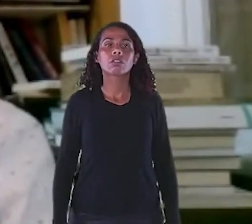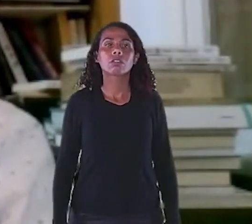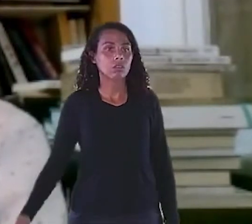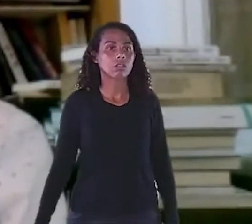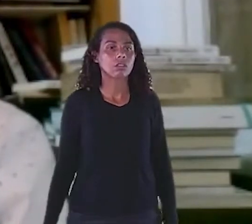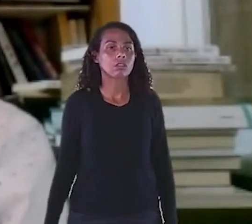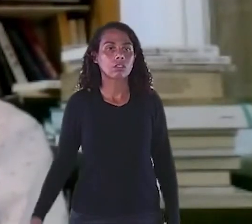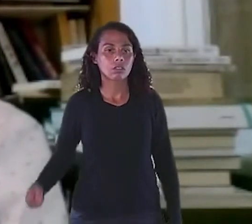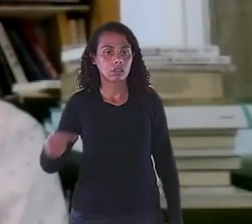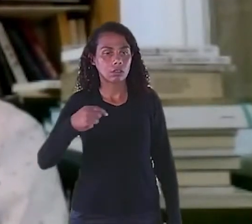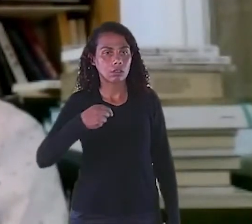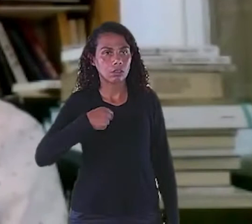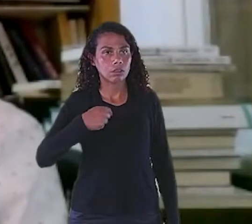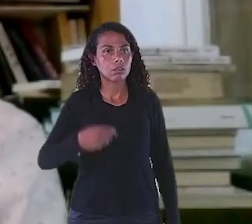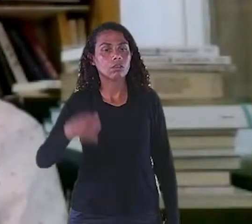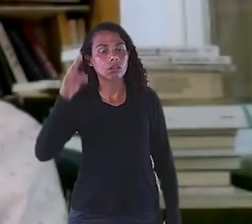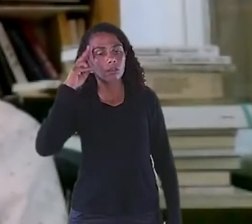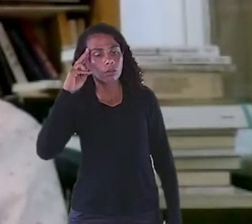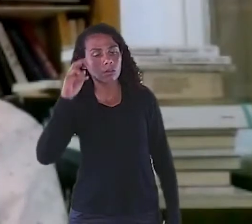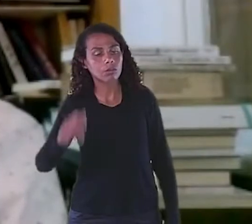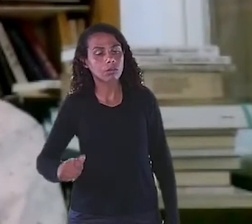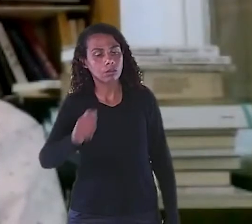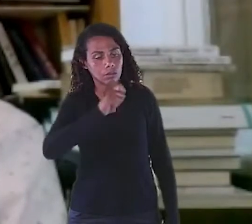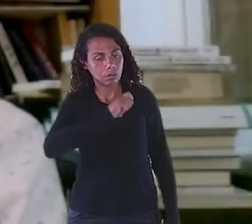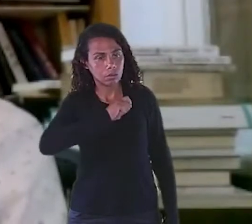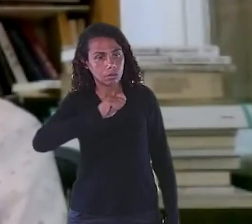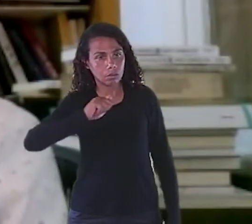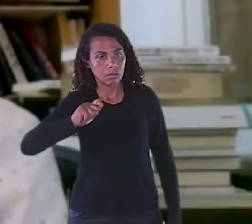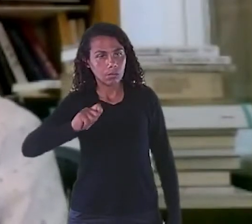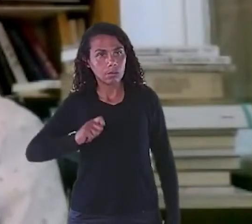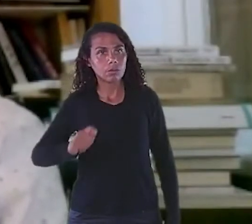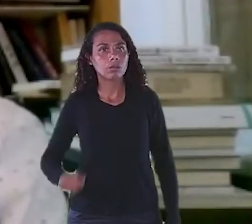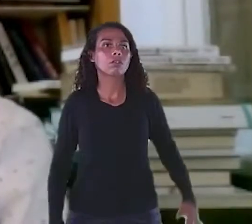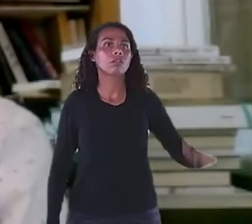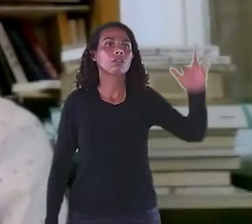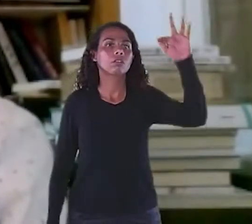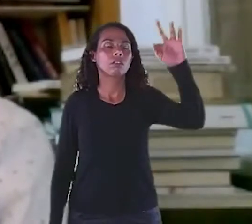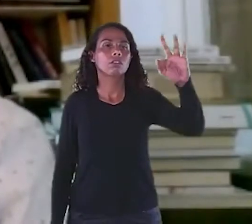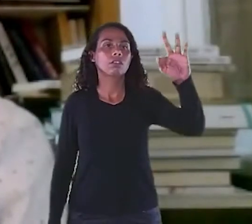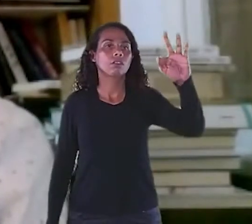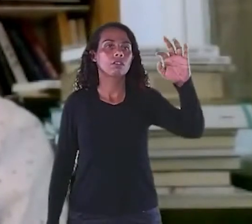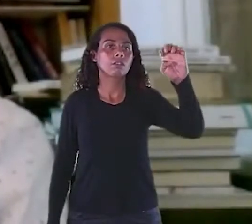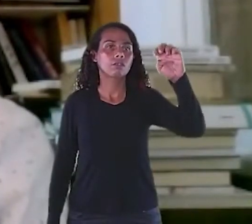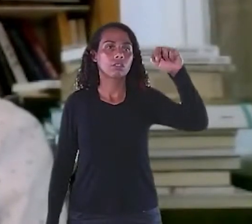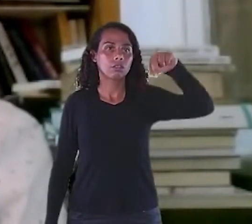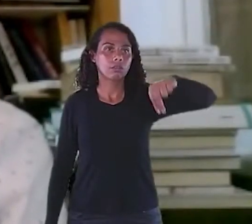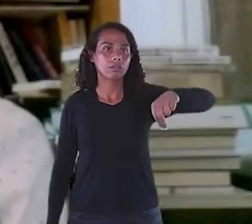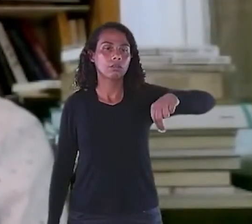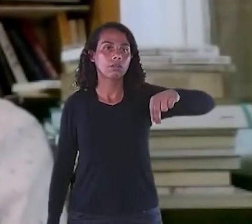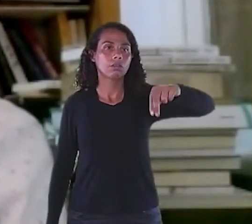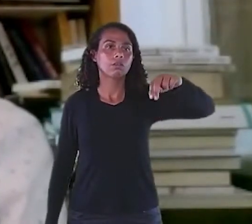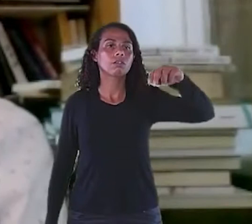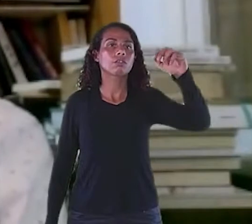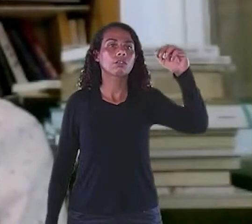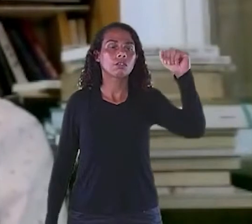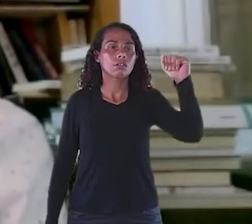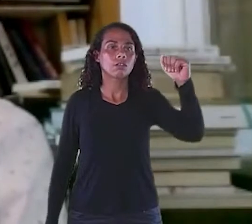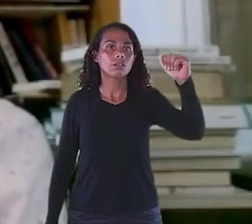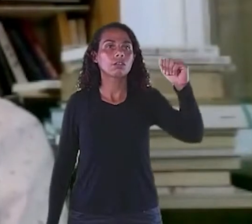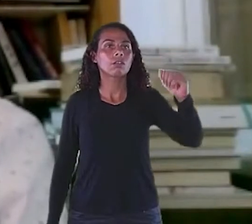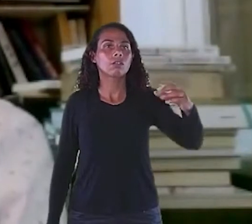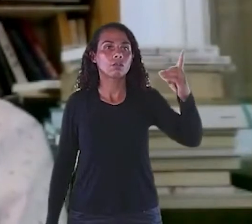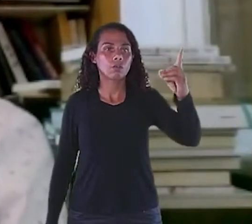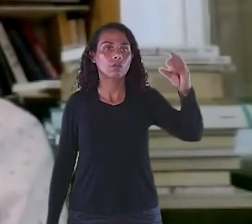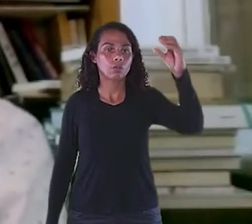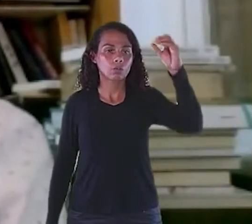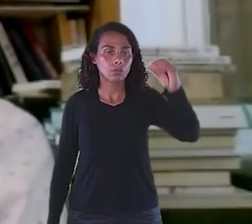Fernando Sabino, e tarará, aquela coisa toda, uma reportagenzinha. Foi a mesma edição da Inúbia em que eu publiquei a minha